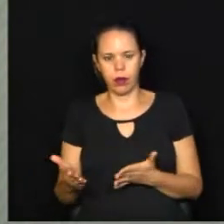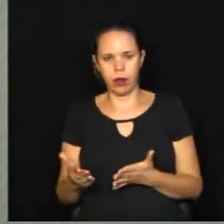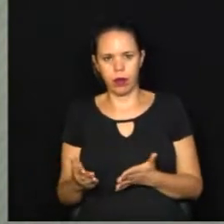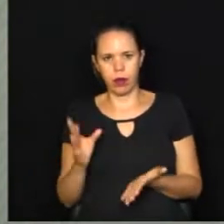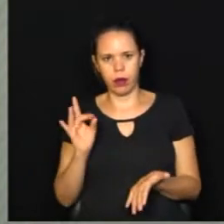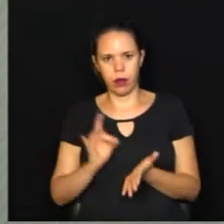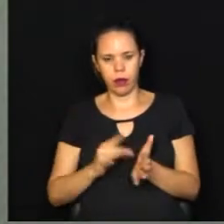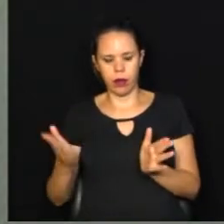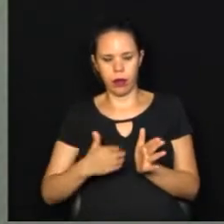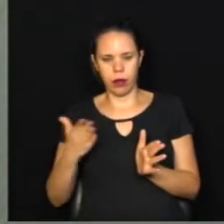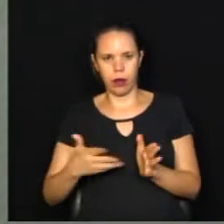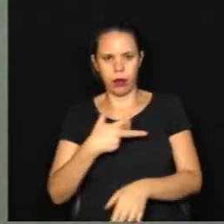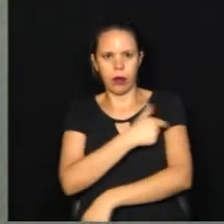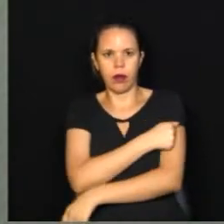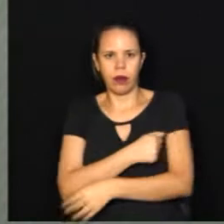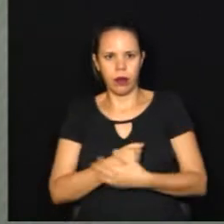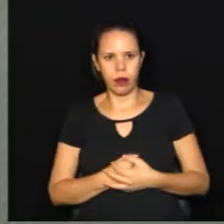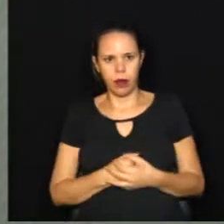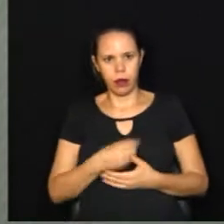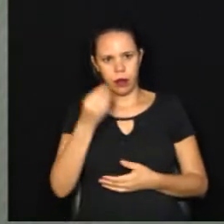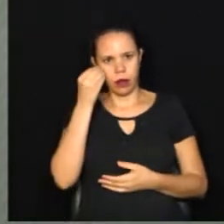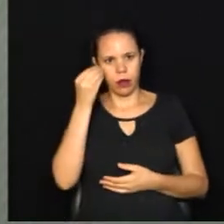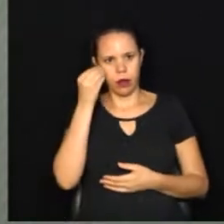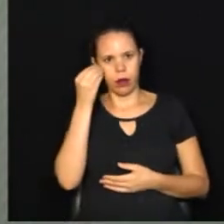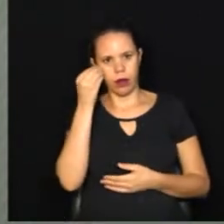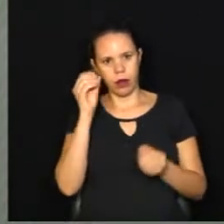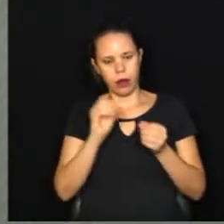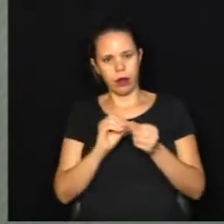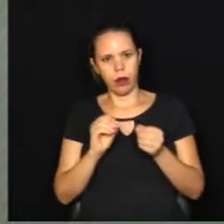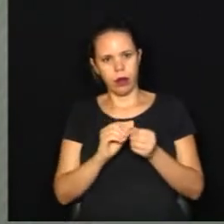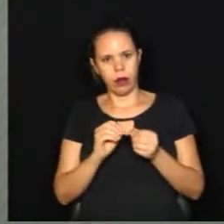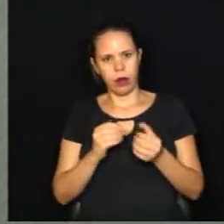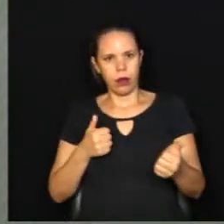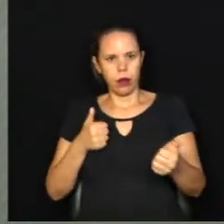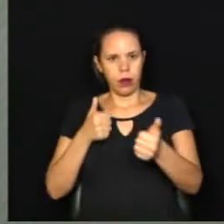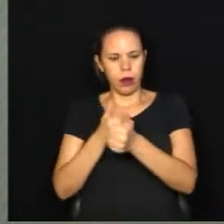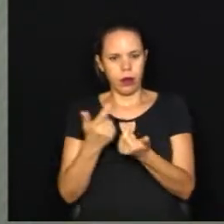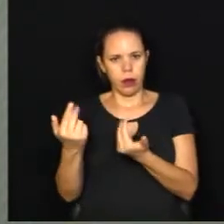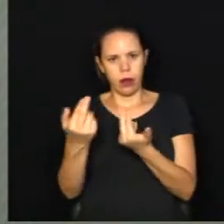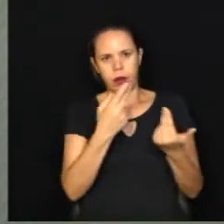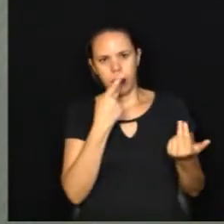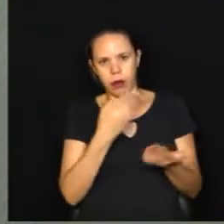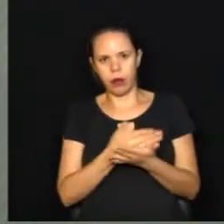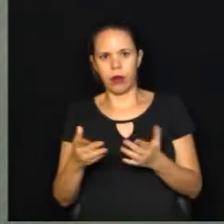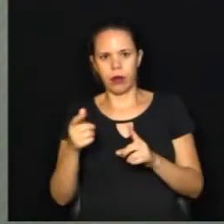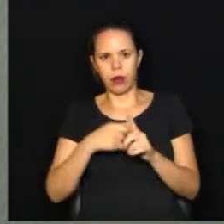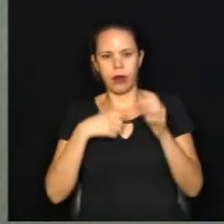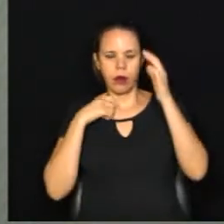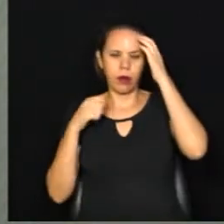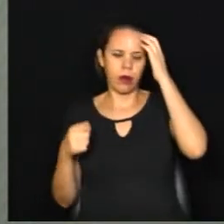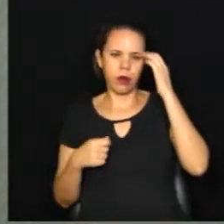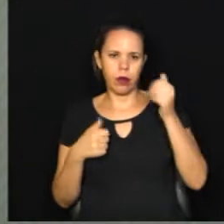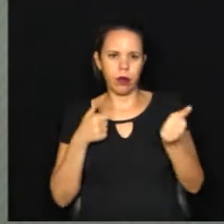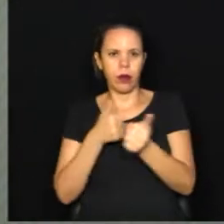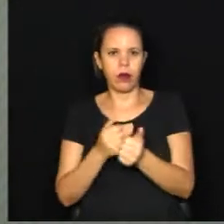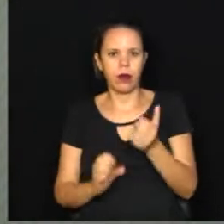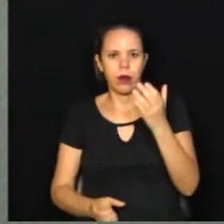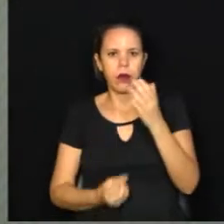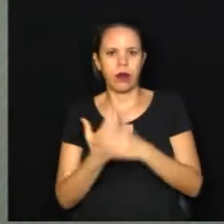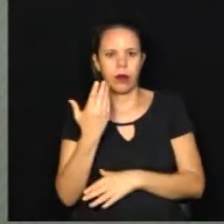fato, a produção. Os testes clínicos estão previstos, como eu mencionei, para começar em abril, então logo